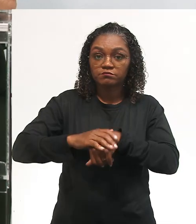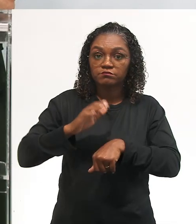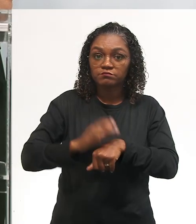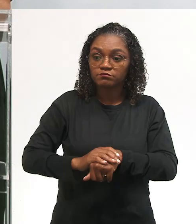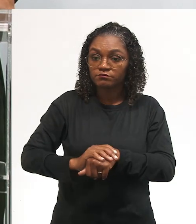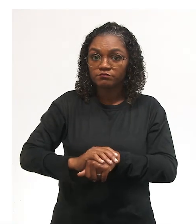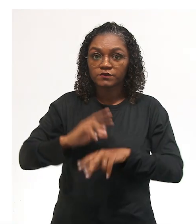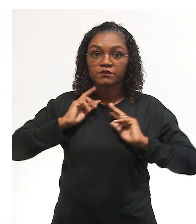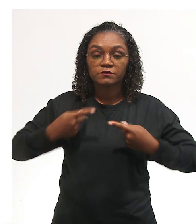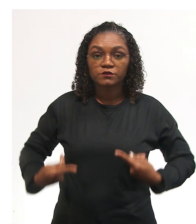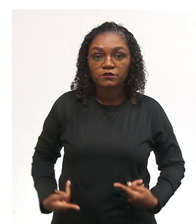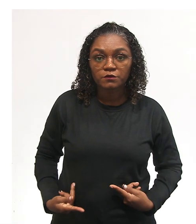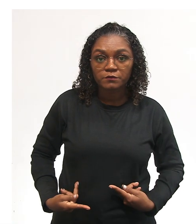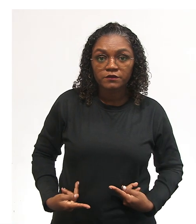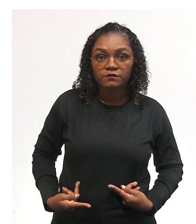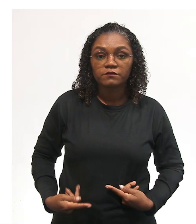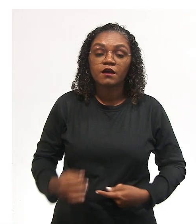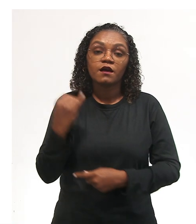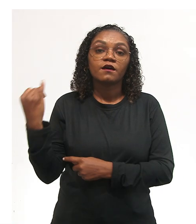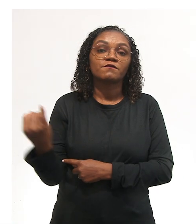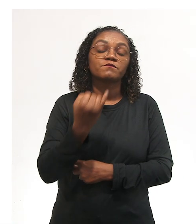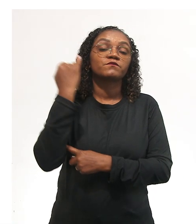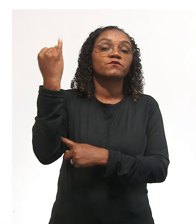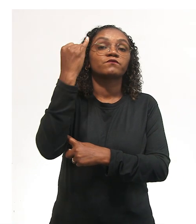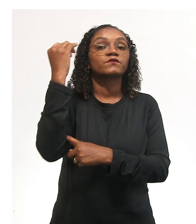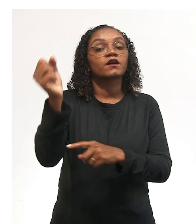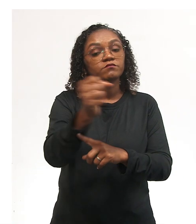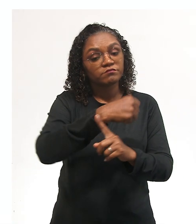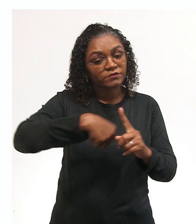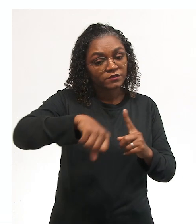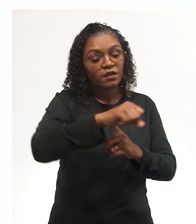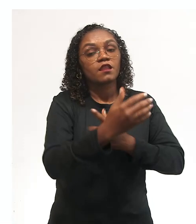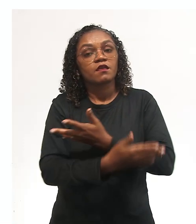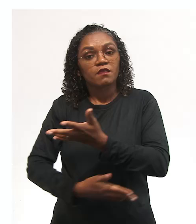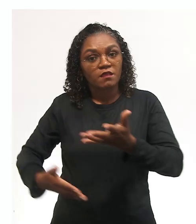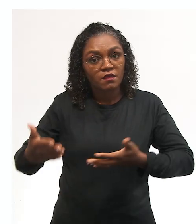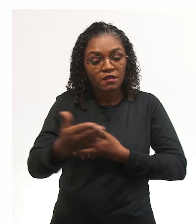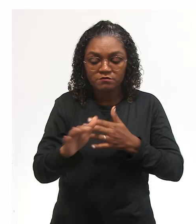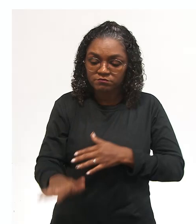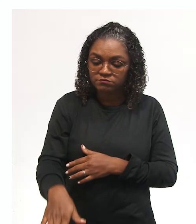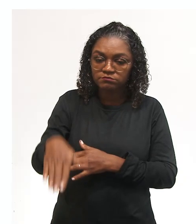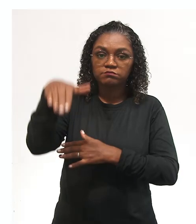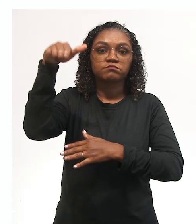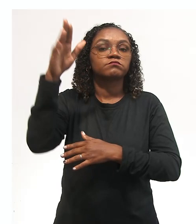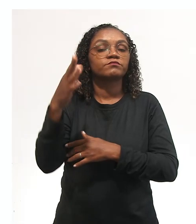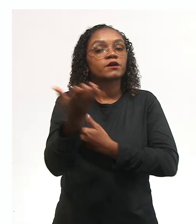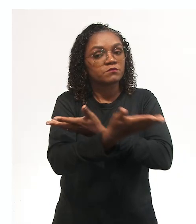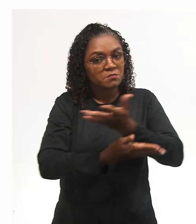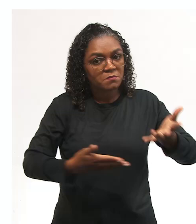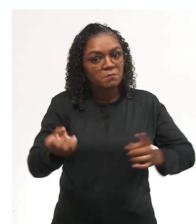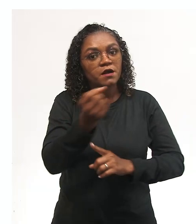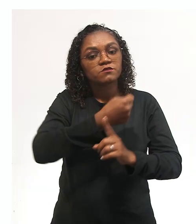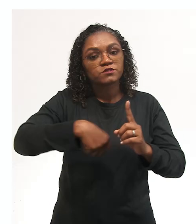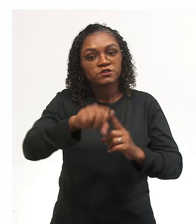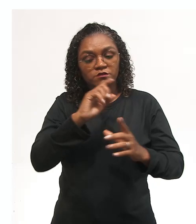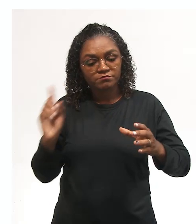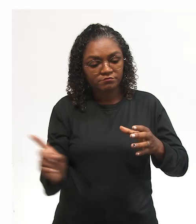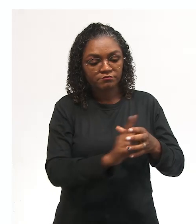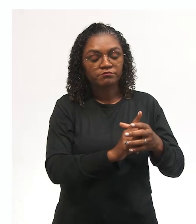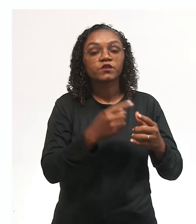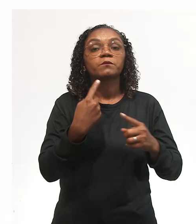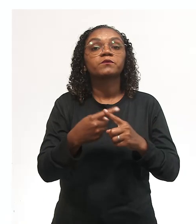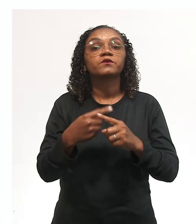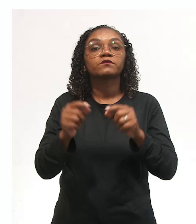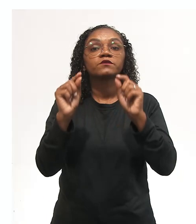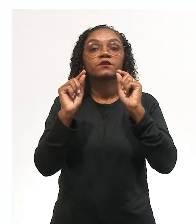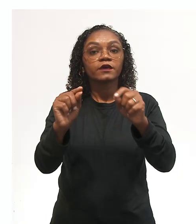da ação do homem. E complementam que é fundamental socializar desde a infância o princípio de que a